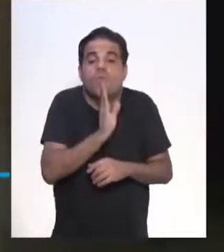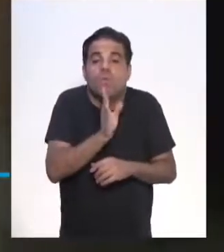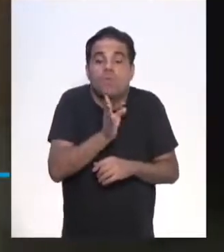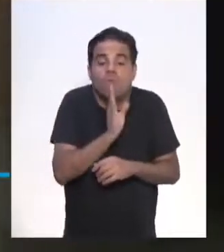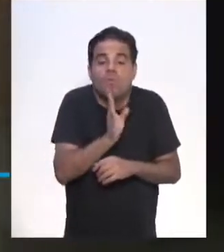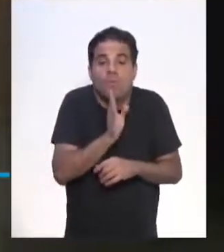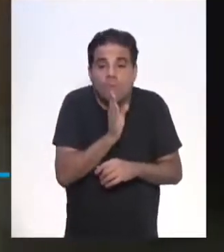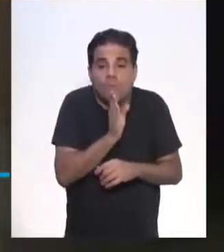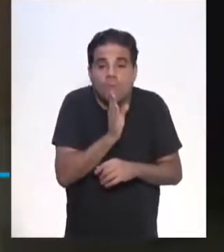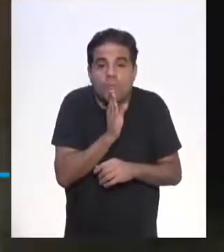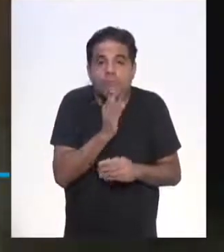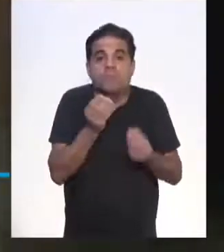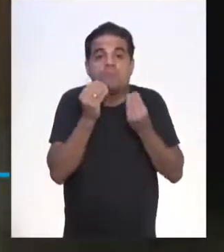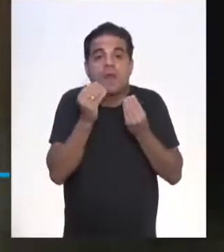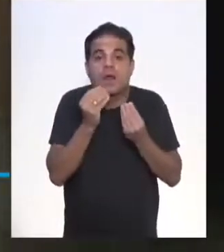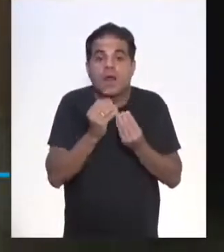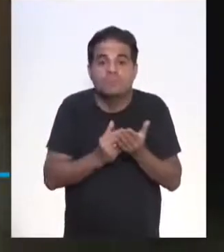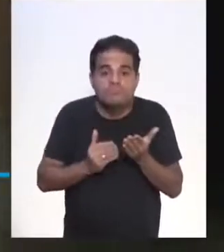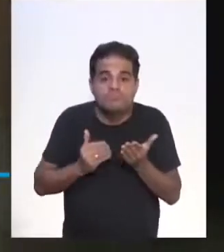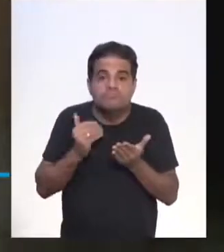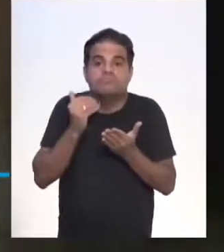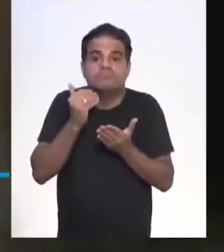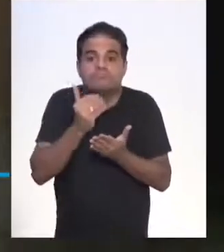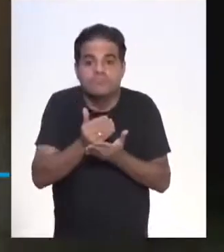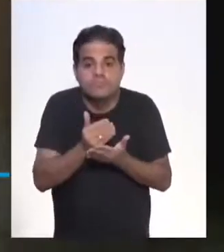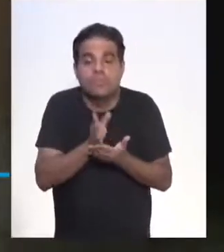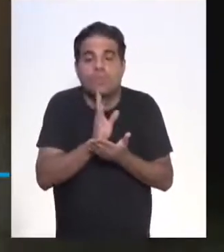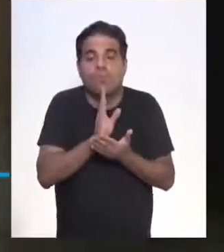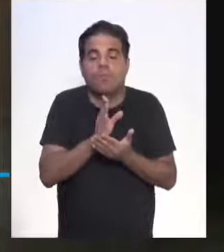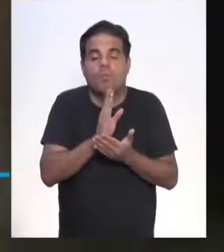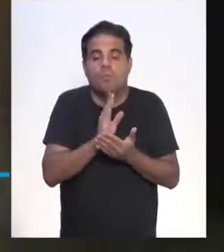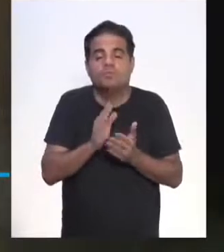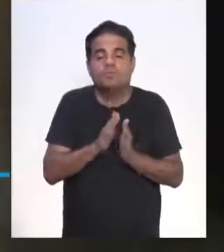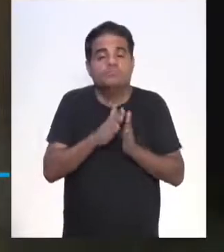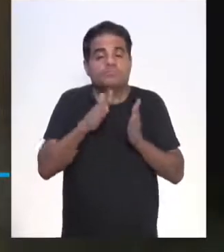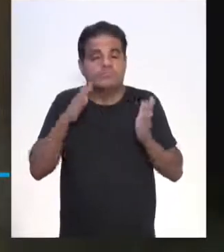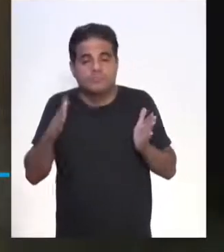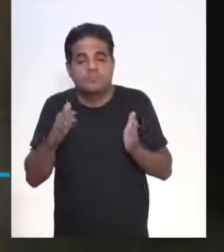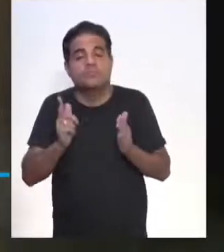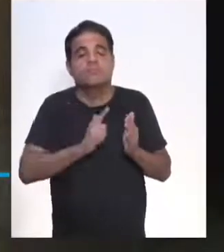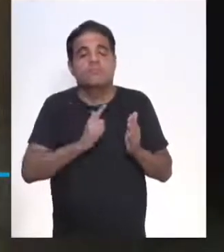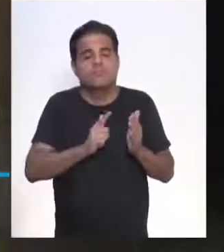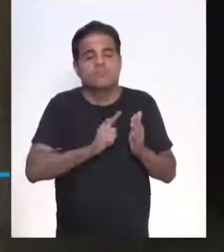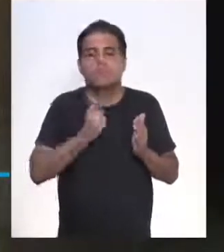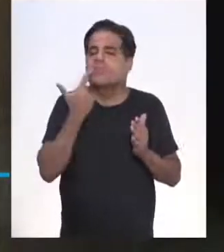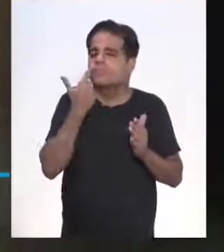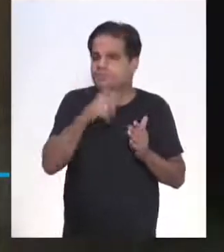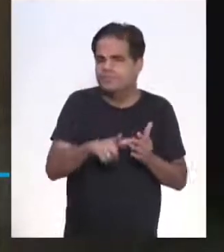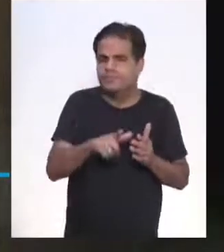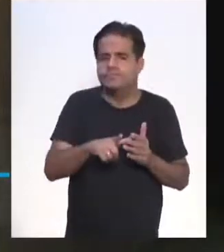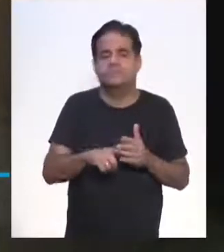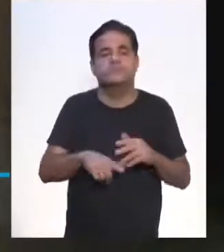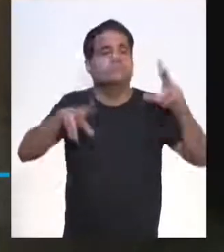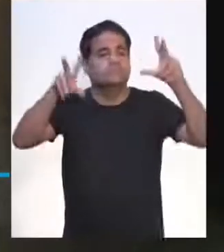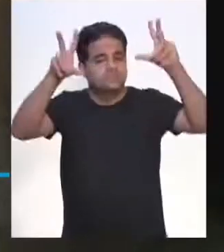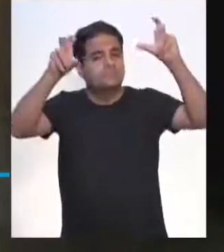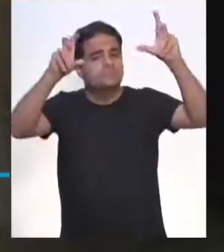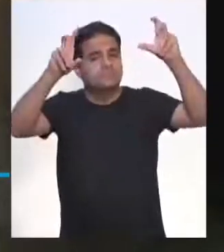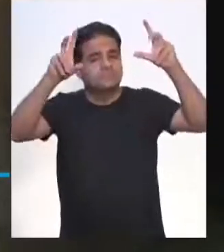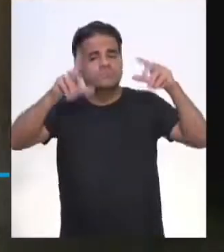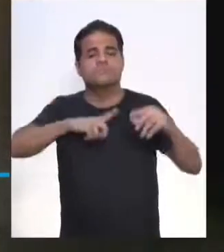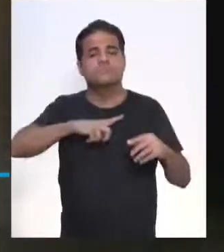conhecimento. Para além da teoria do conhecimento, da epistemologia, a gente tem uma outra vertente,